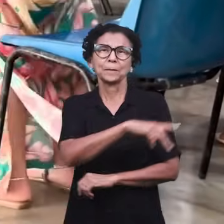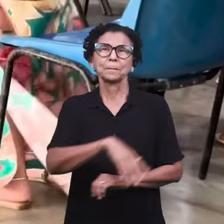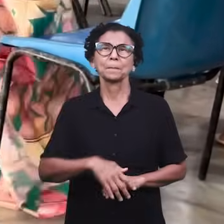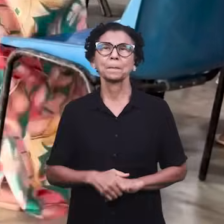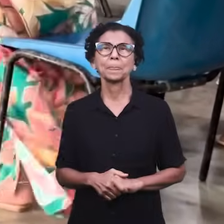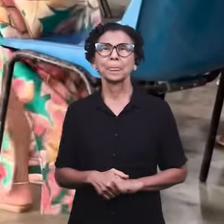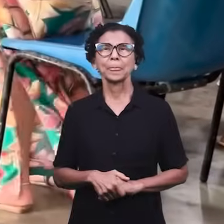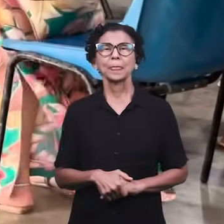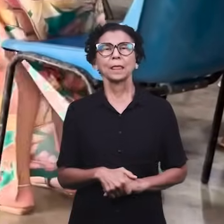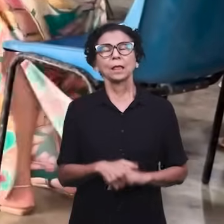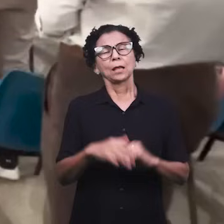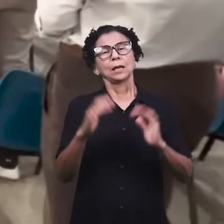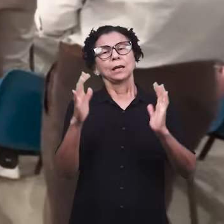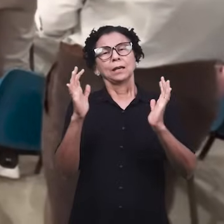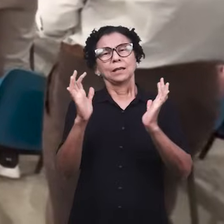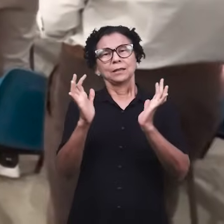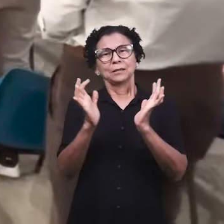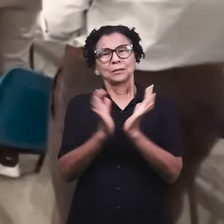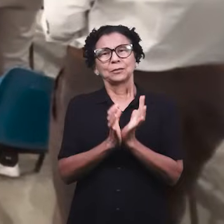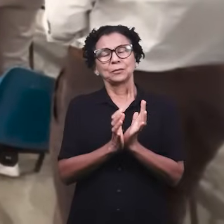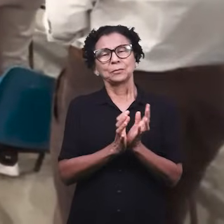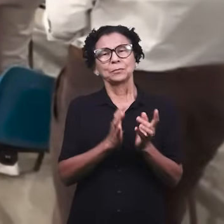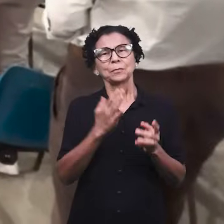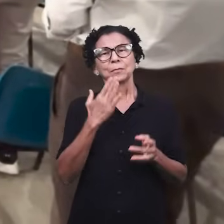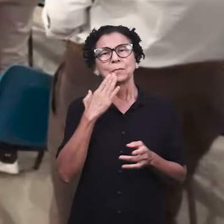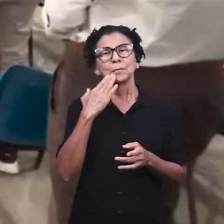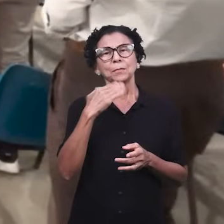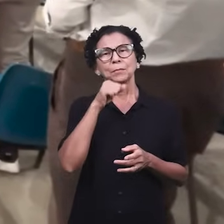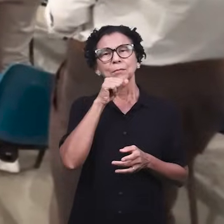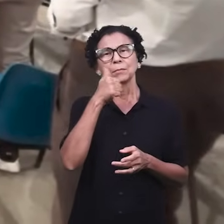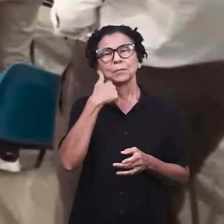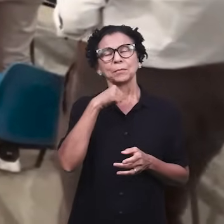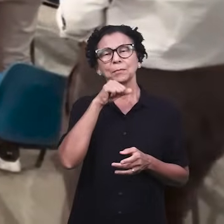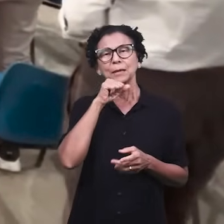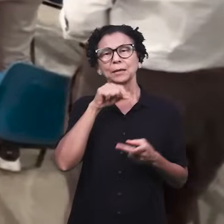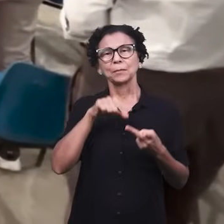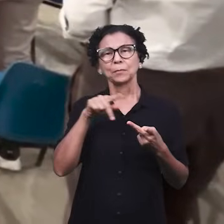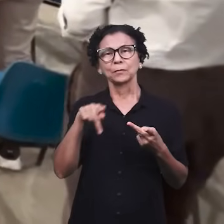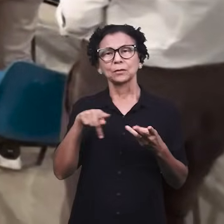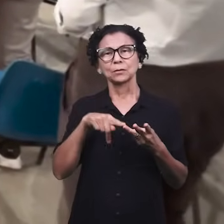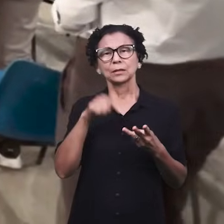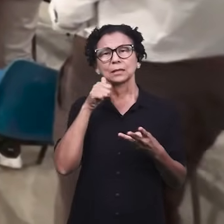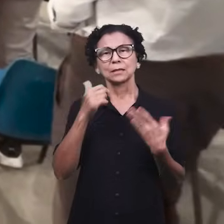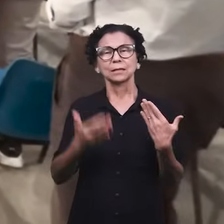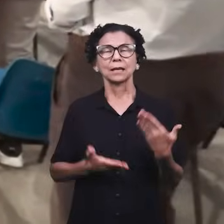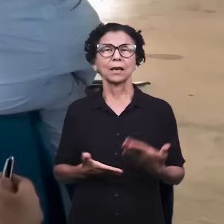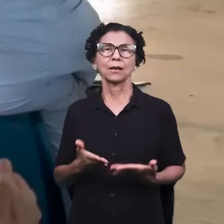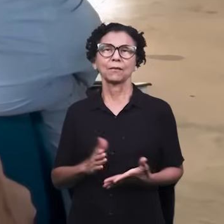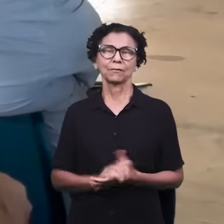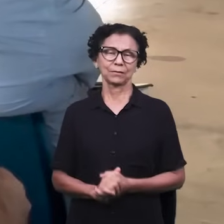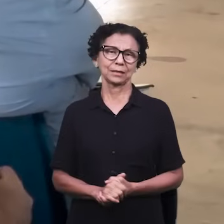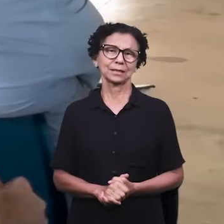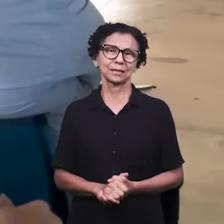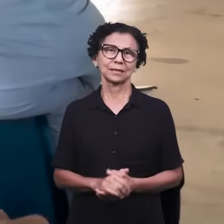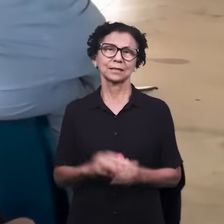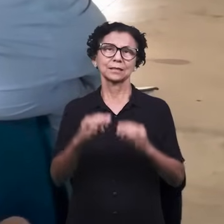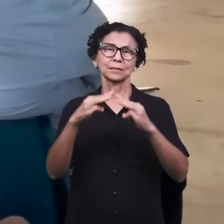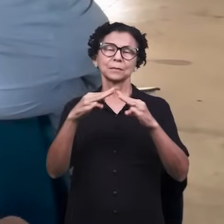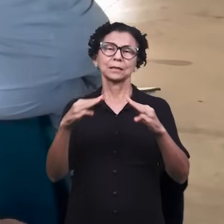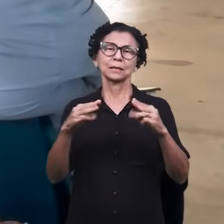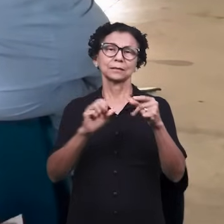pais, professores e senhoras no Manaí de Teresina. O pastor Antônio Kleber relata como foi esse dia